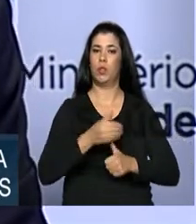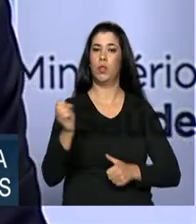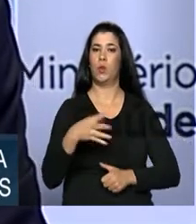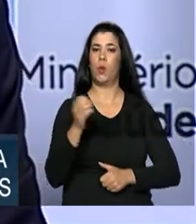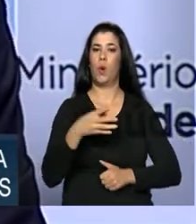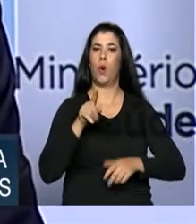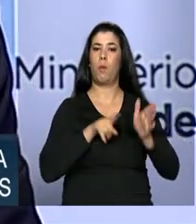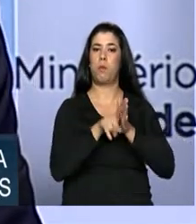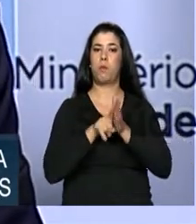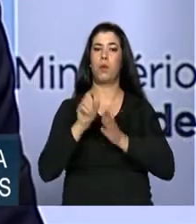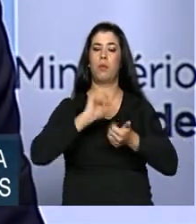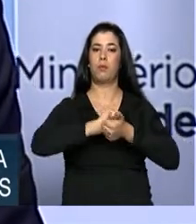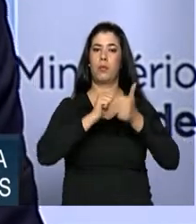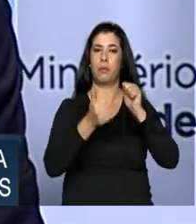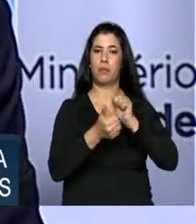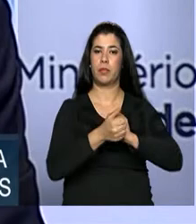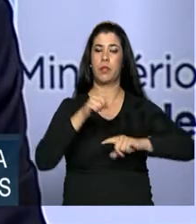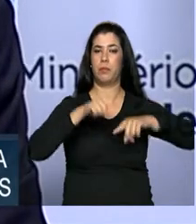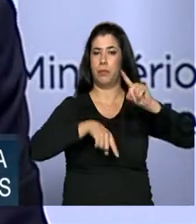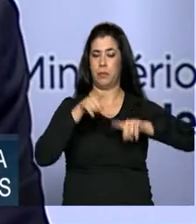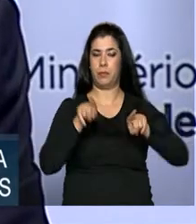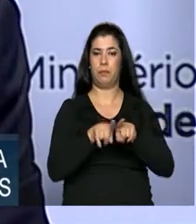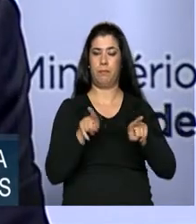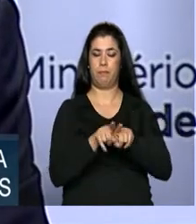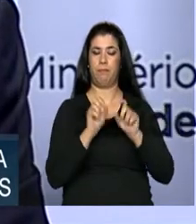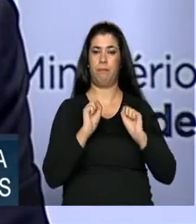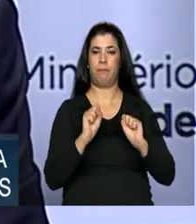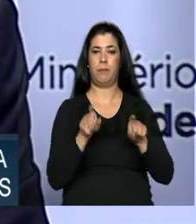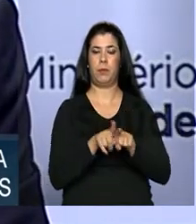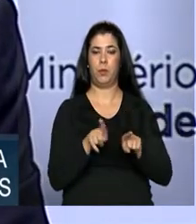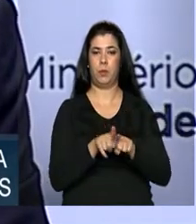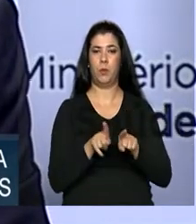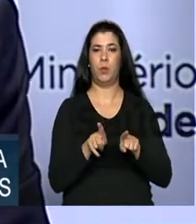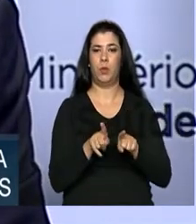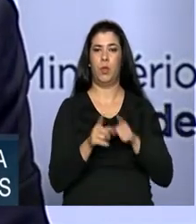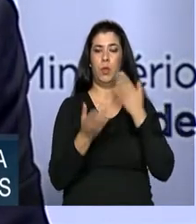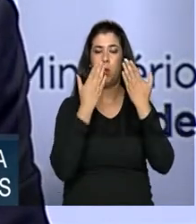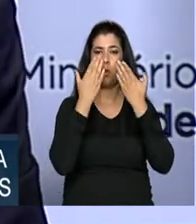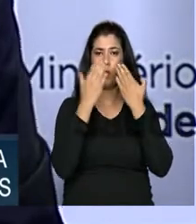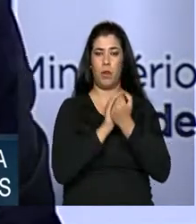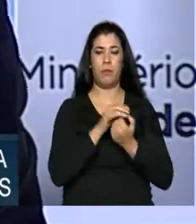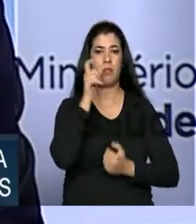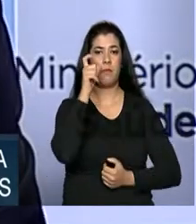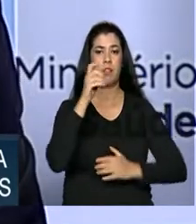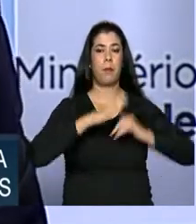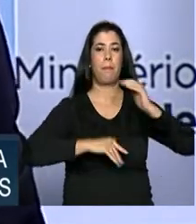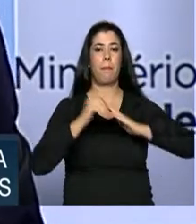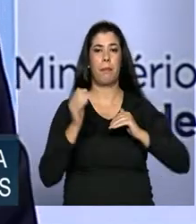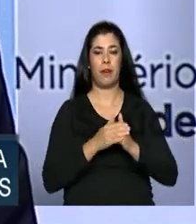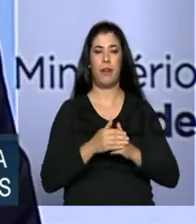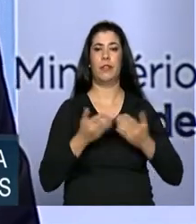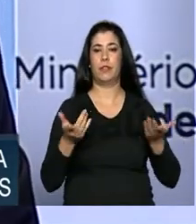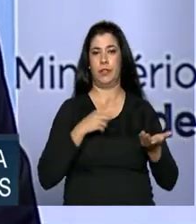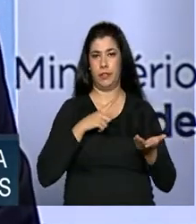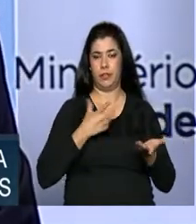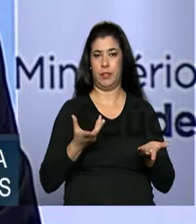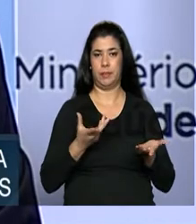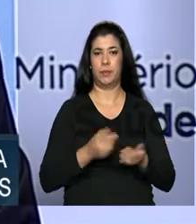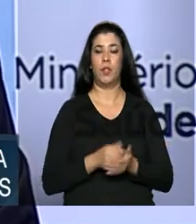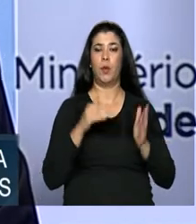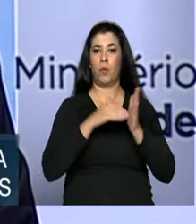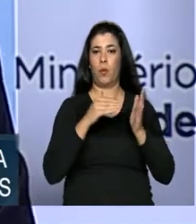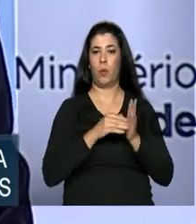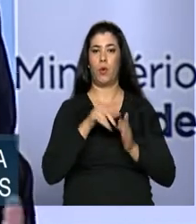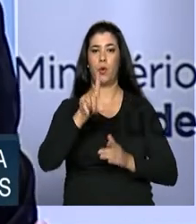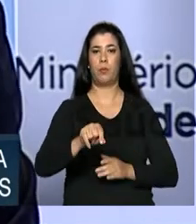fazer uma adaptação dos nossos instrumentos para, inclusive, poder observar essa atividade. E eu quero, por fim, destacar a